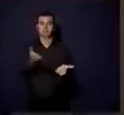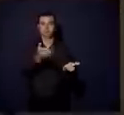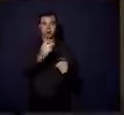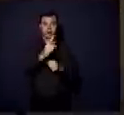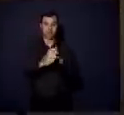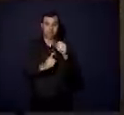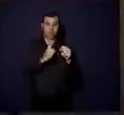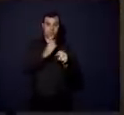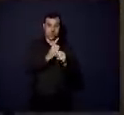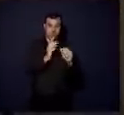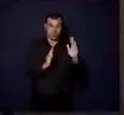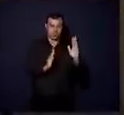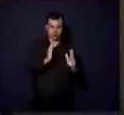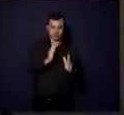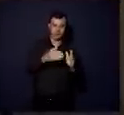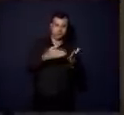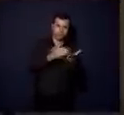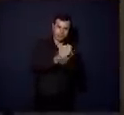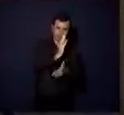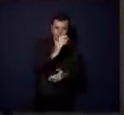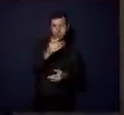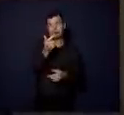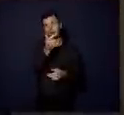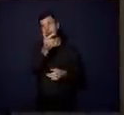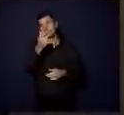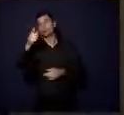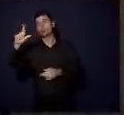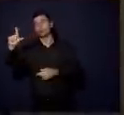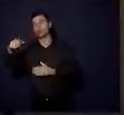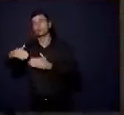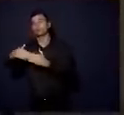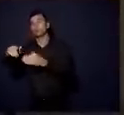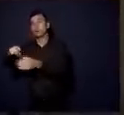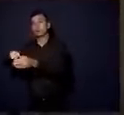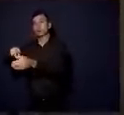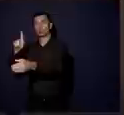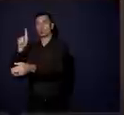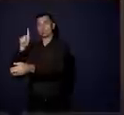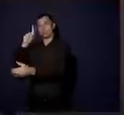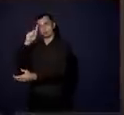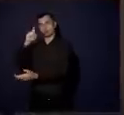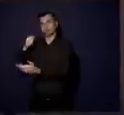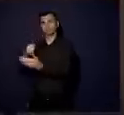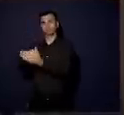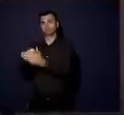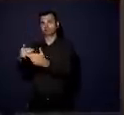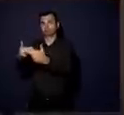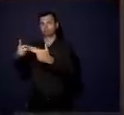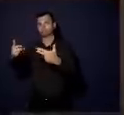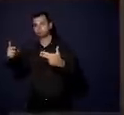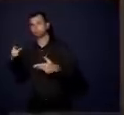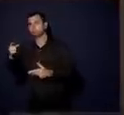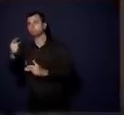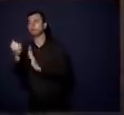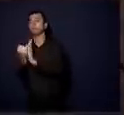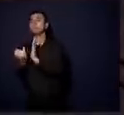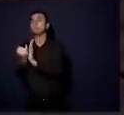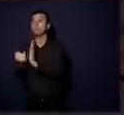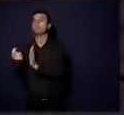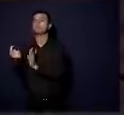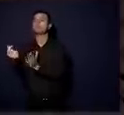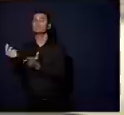mas sim ele mantém essa autonomia em determinar a sua ingerir e determinar qual deve ser a sua arrecadação